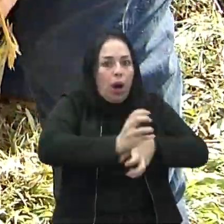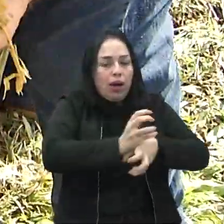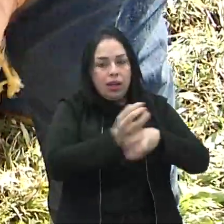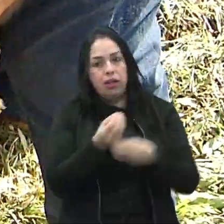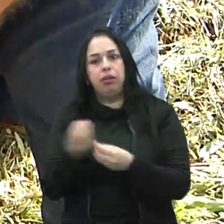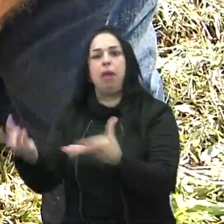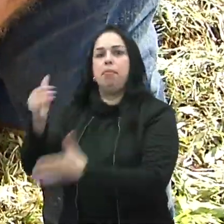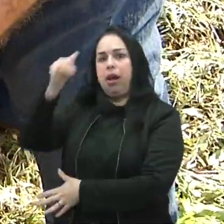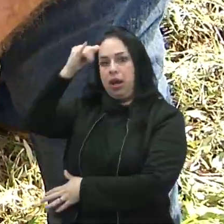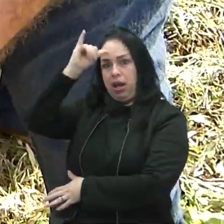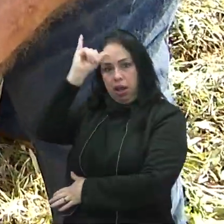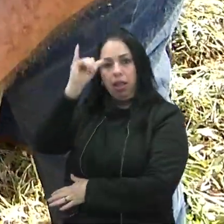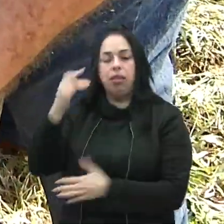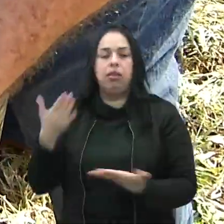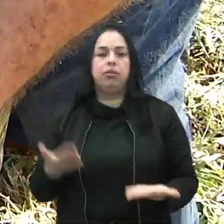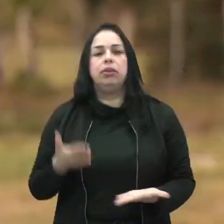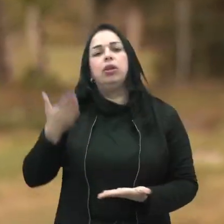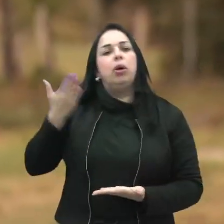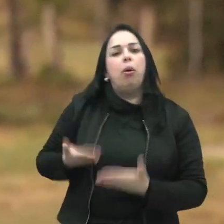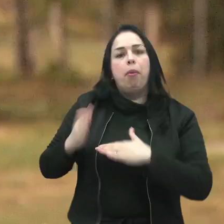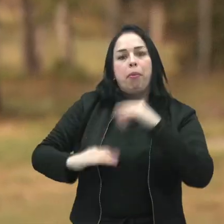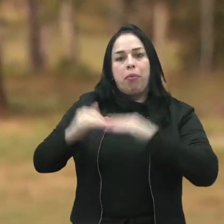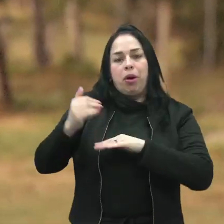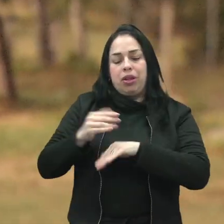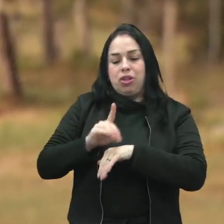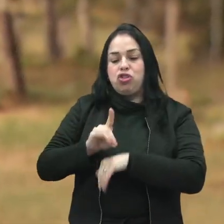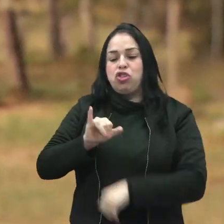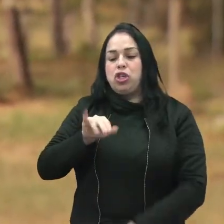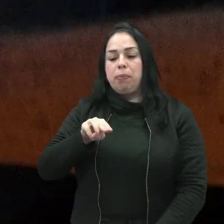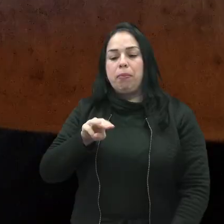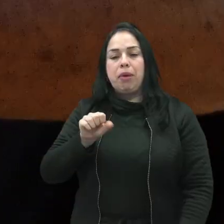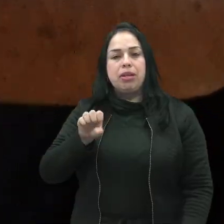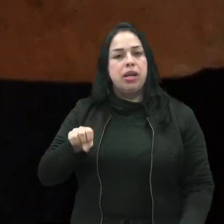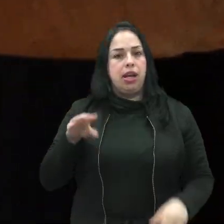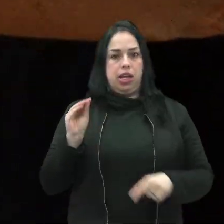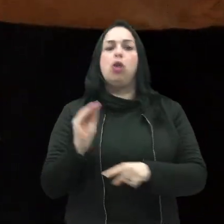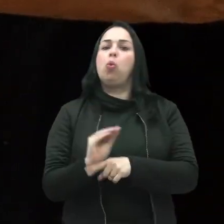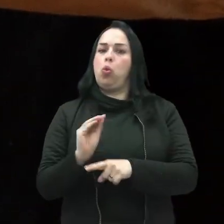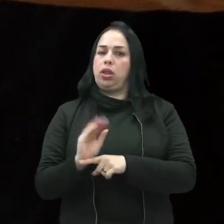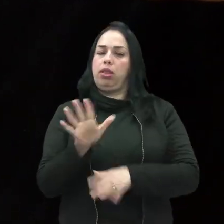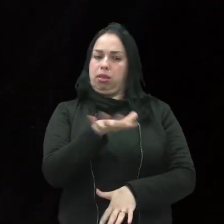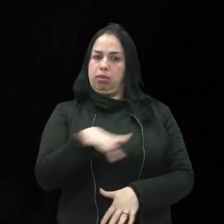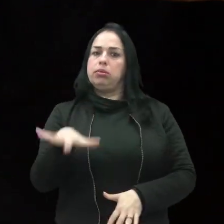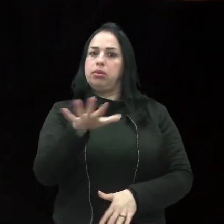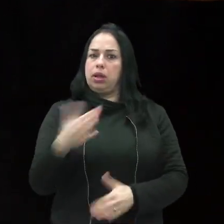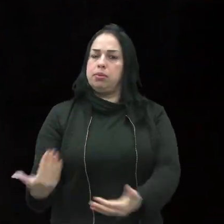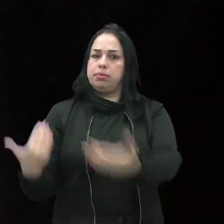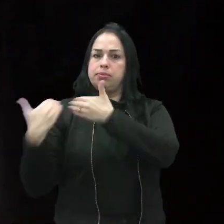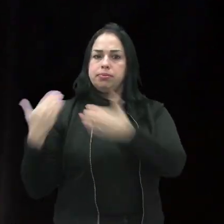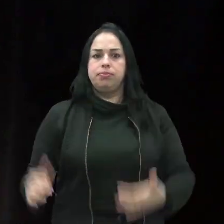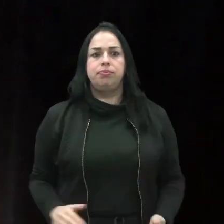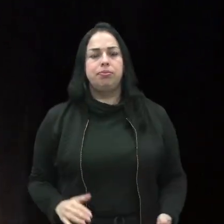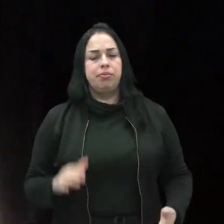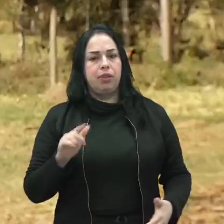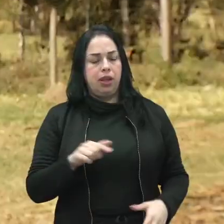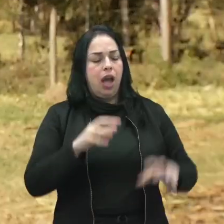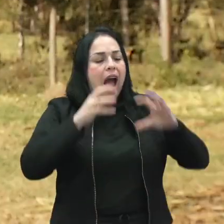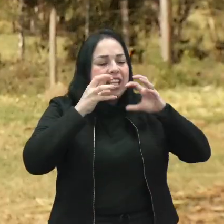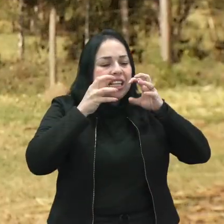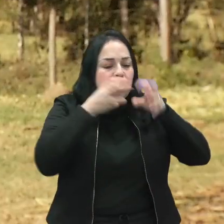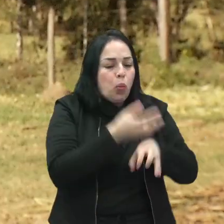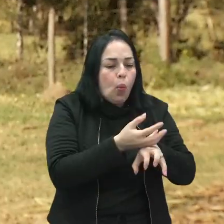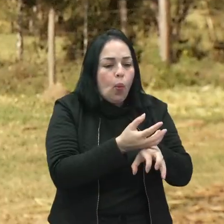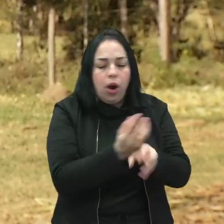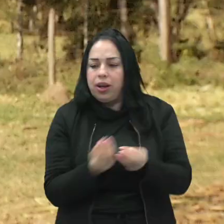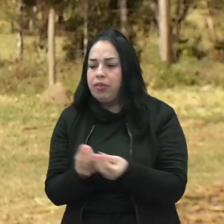um tipo de alimento para gado. Seu Dimas, produtor rural, é quem cuida dos negócios da família. Nós